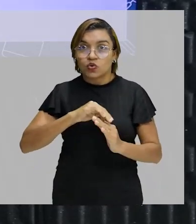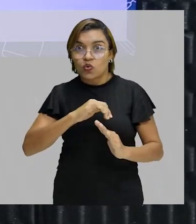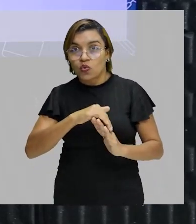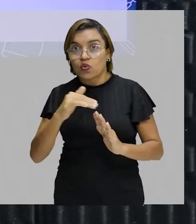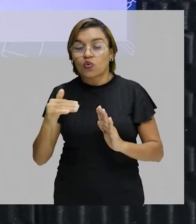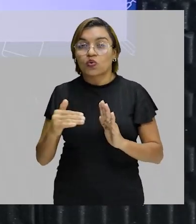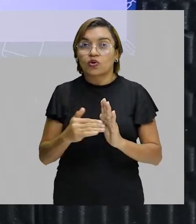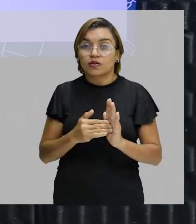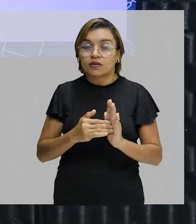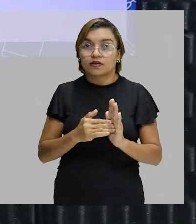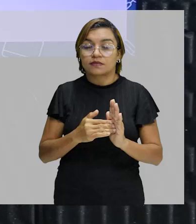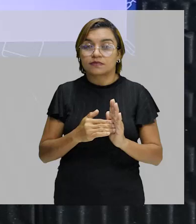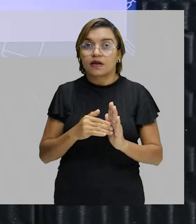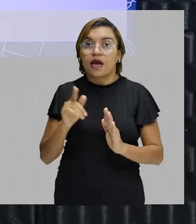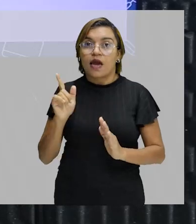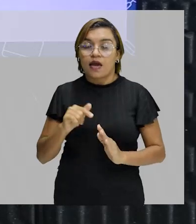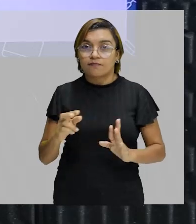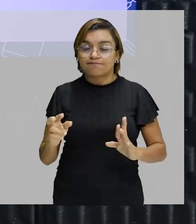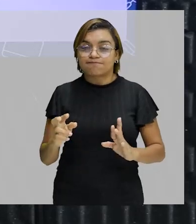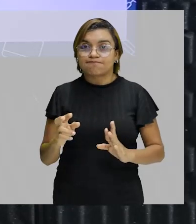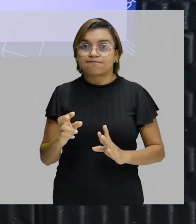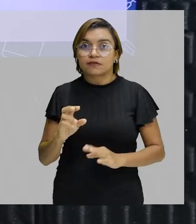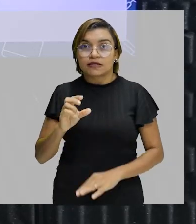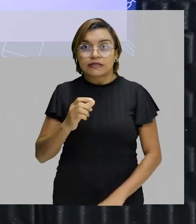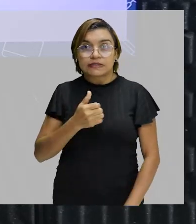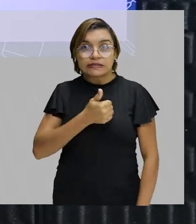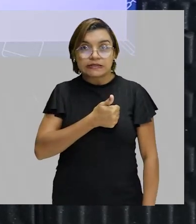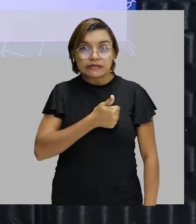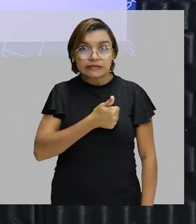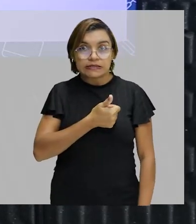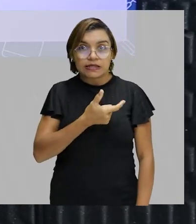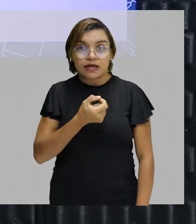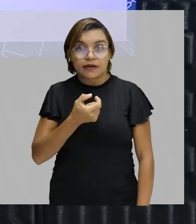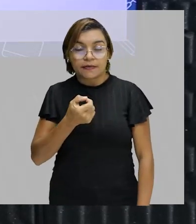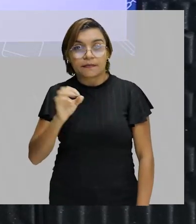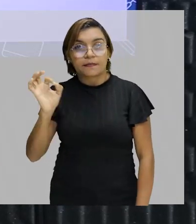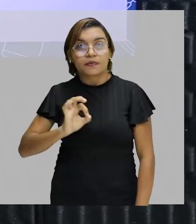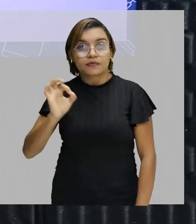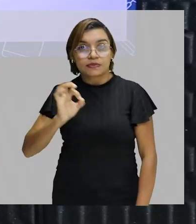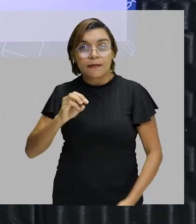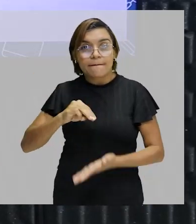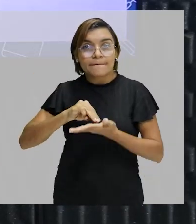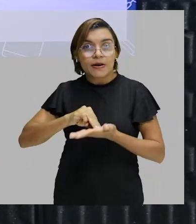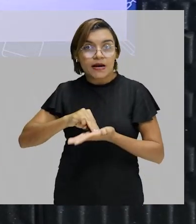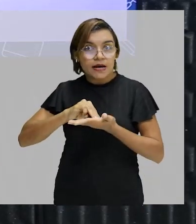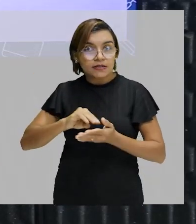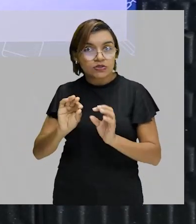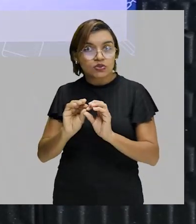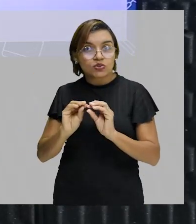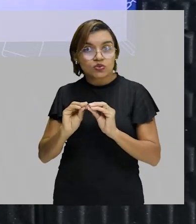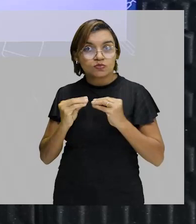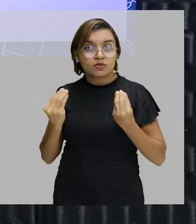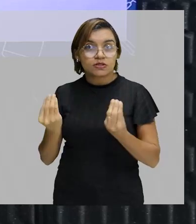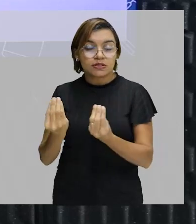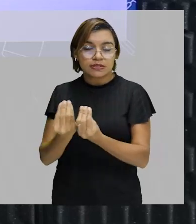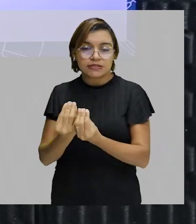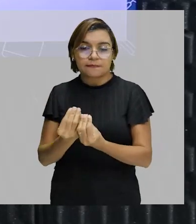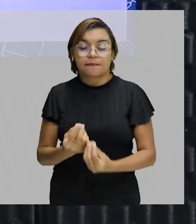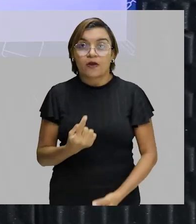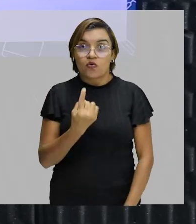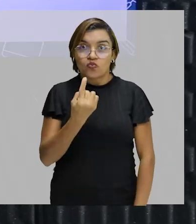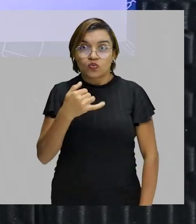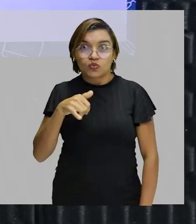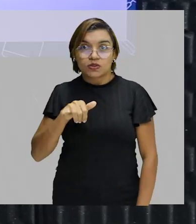a 100% da massa da substância. 1Y,